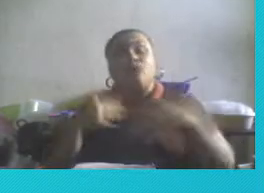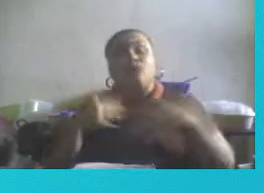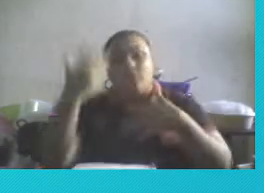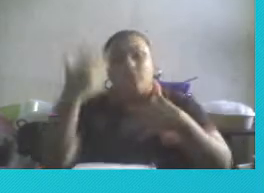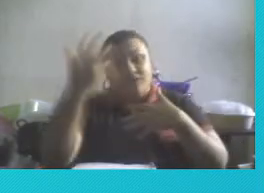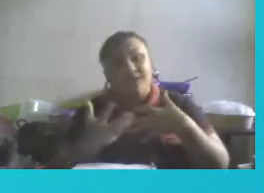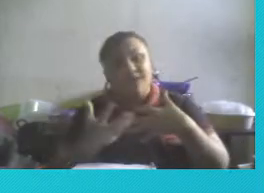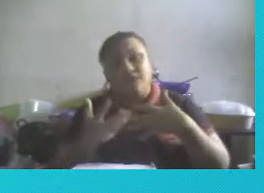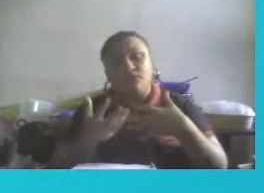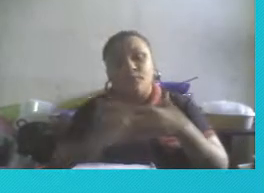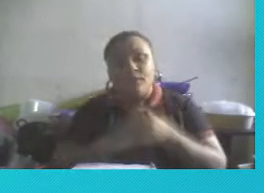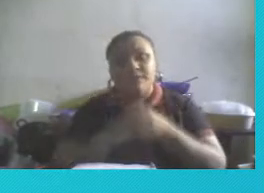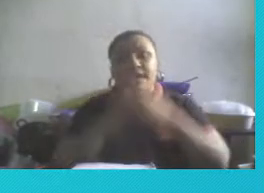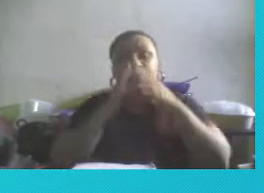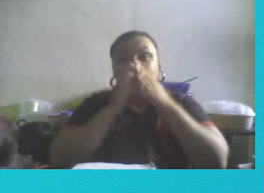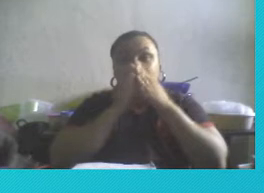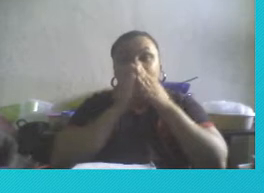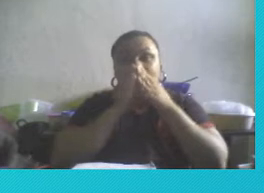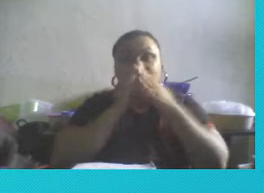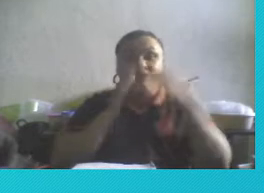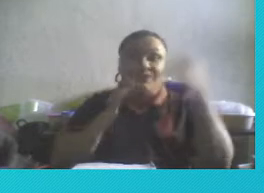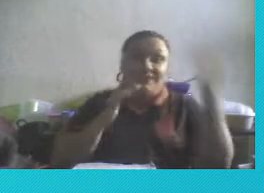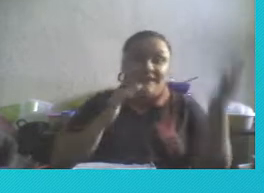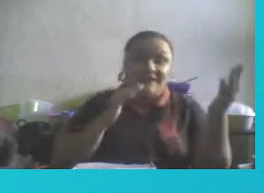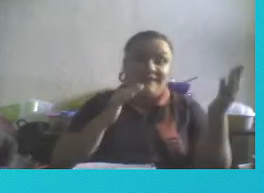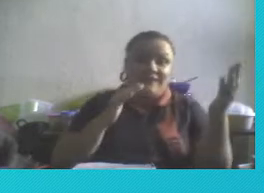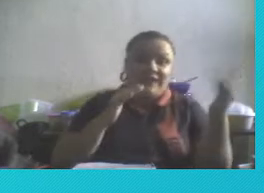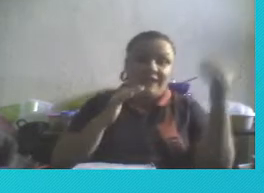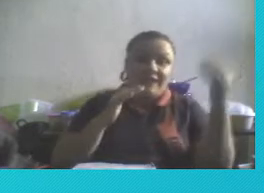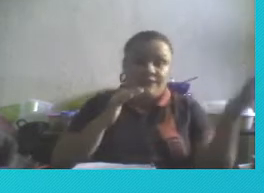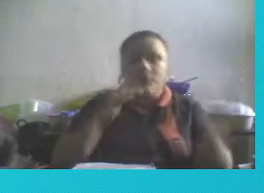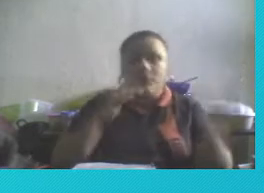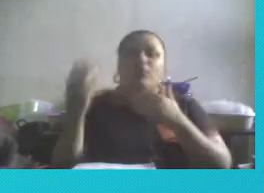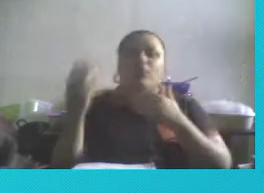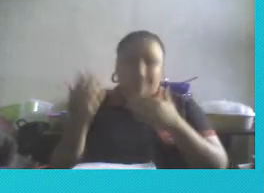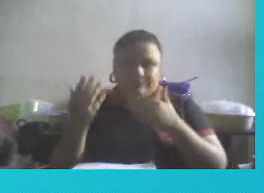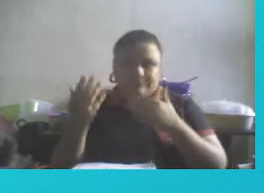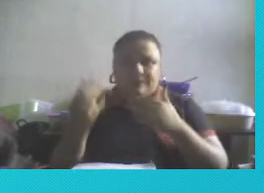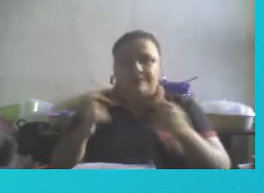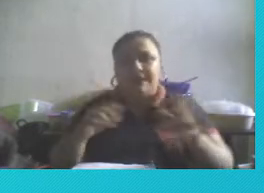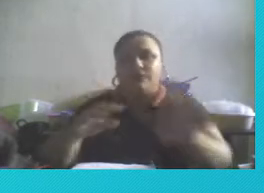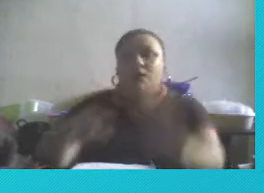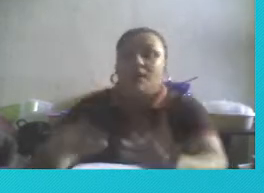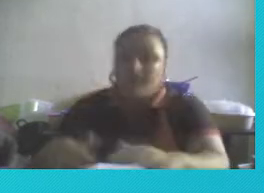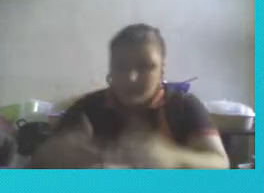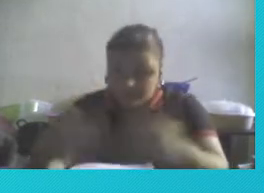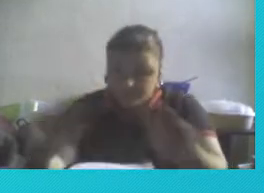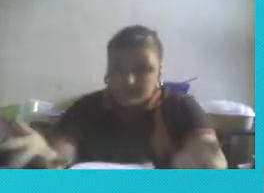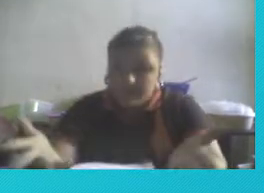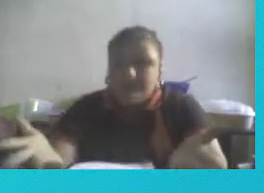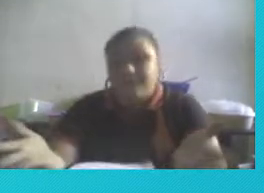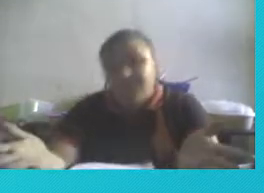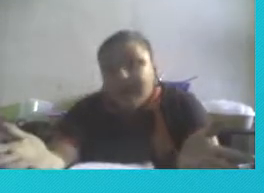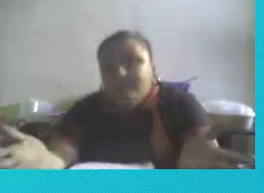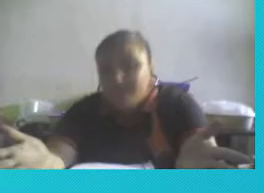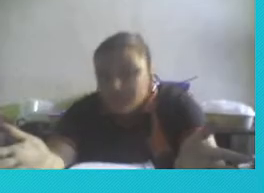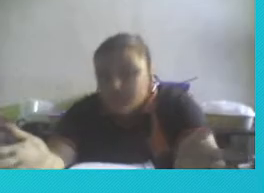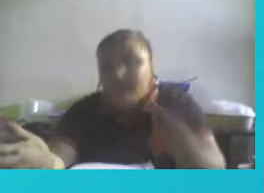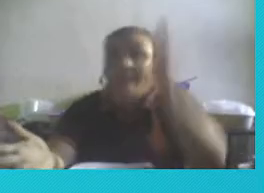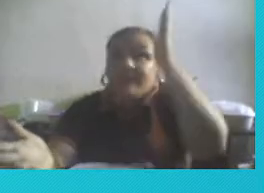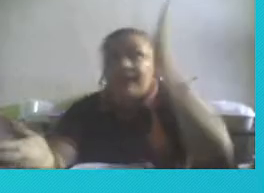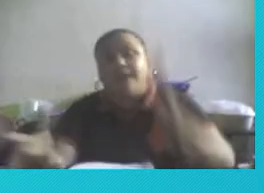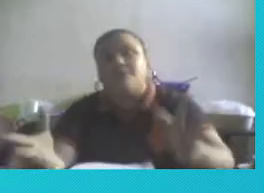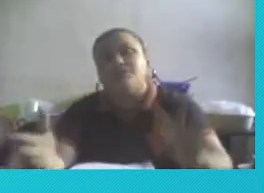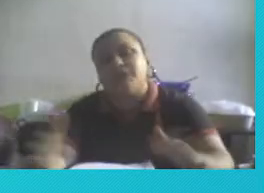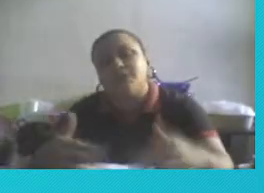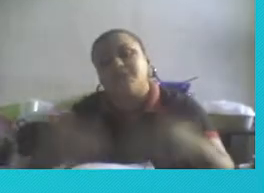grau de comprometimento dos pulmões é que você vai ficar vivo ou não, tá certo? E se ficar vivo, né,